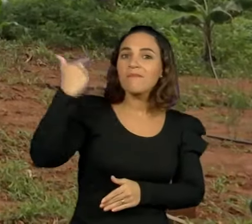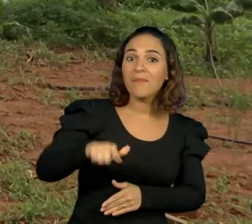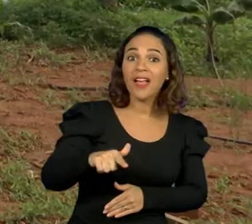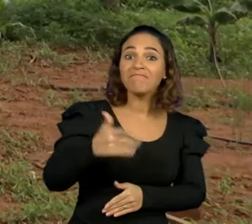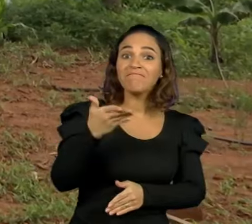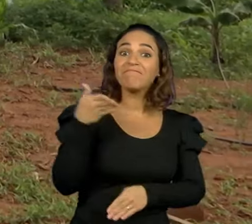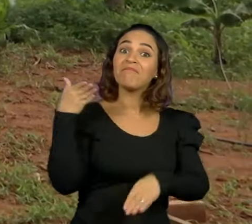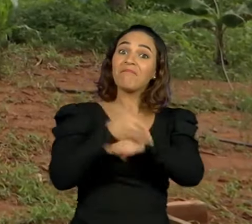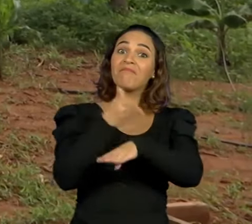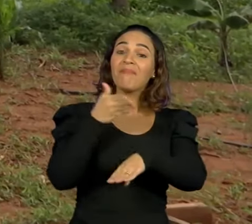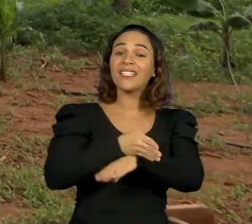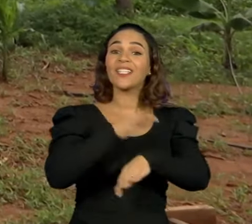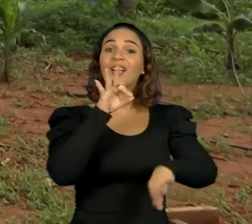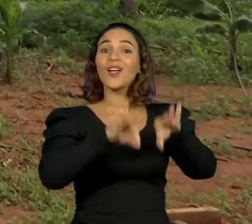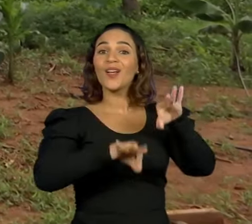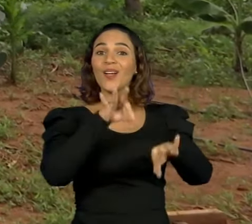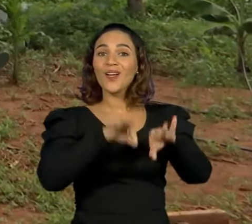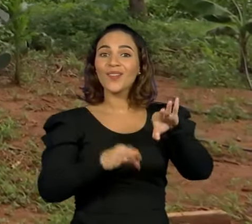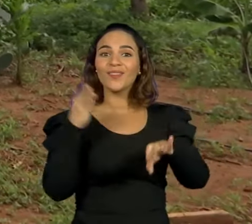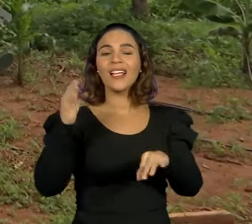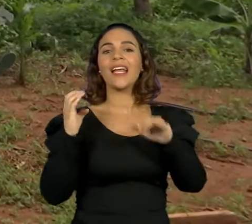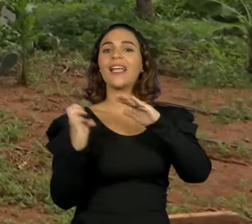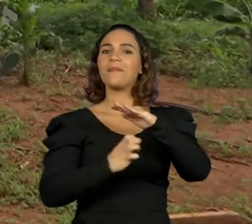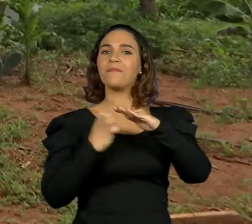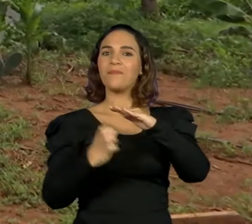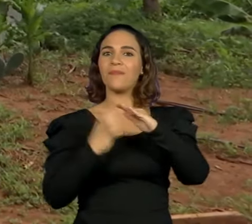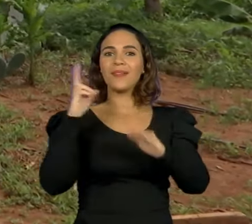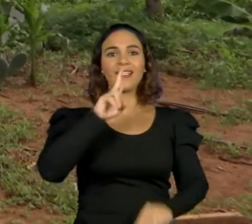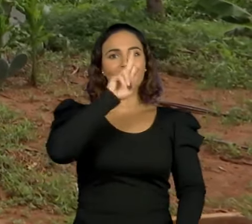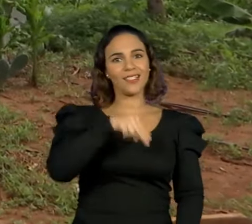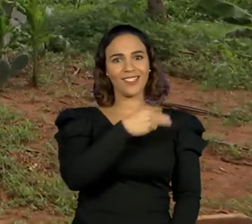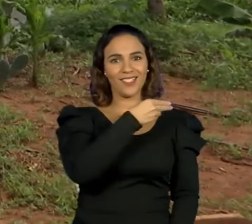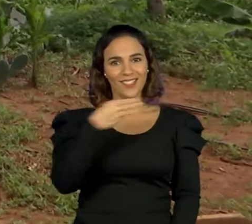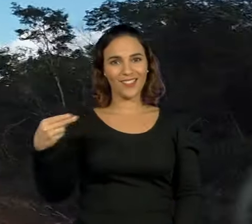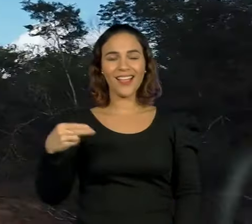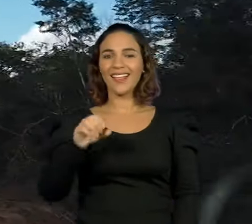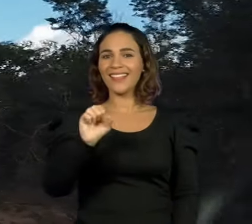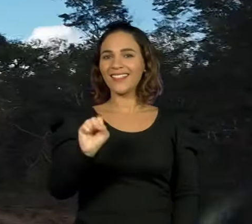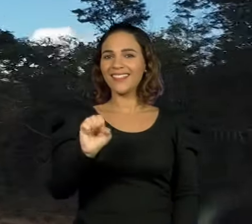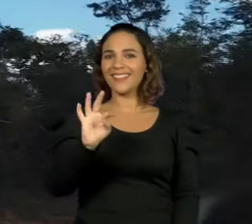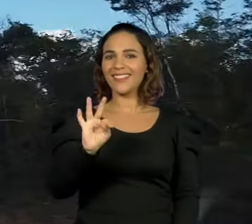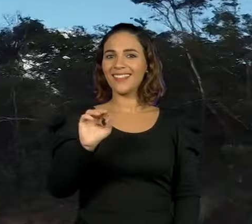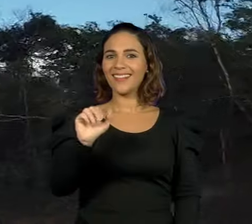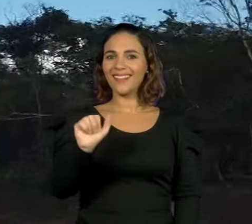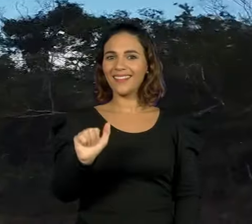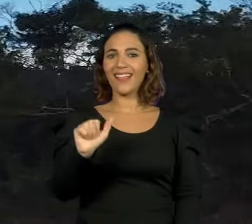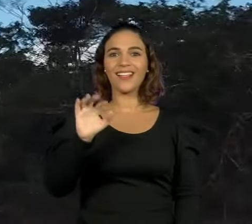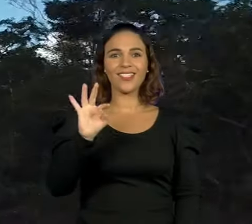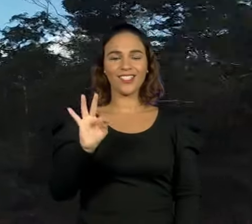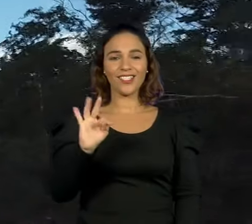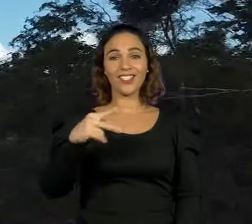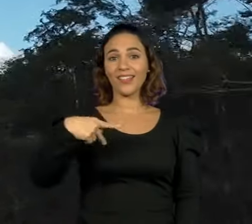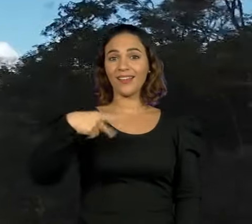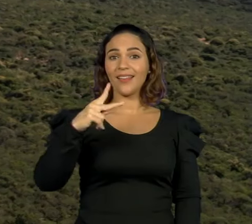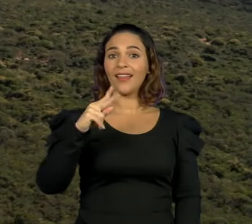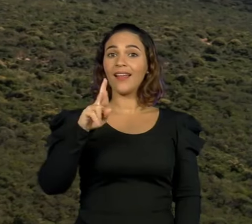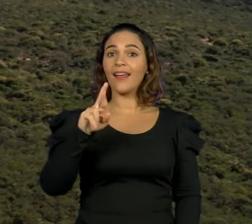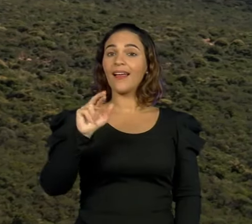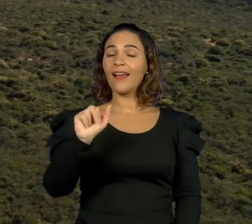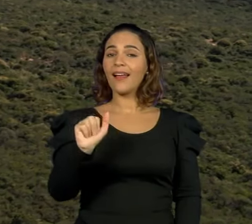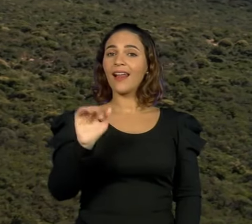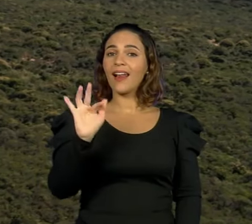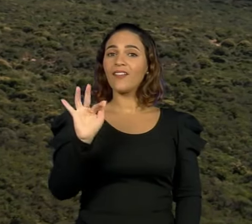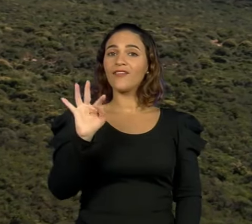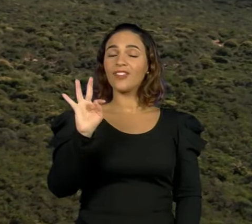de uma série de oficinas promovidas por uma empresa norueguesa, a Statkraft, que está implantando um projeto de energia eólica na região